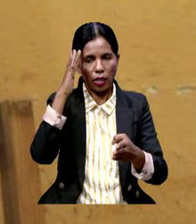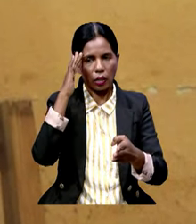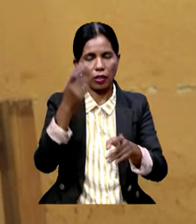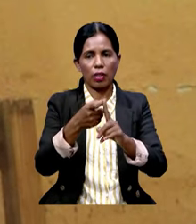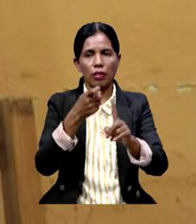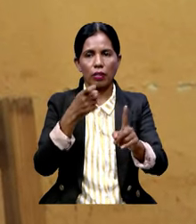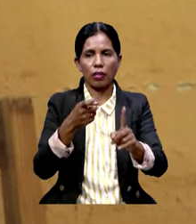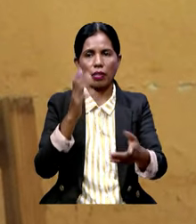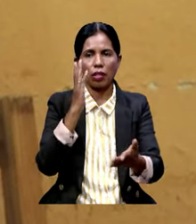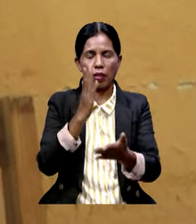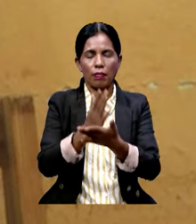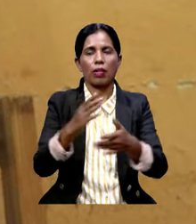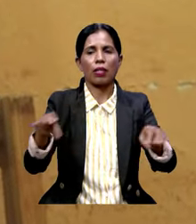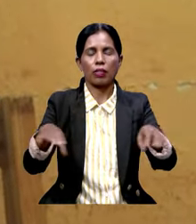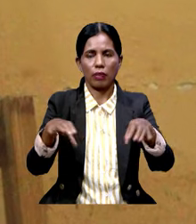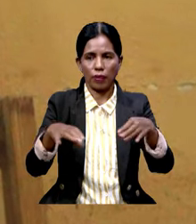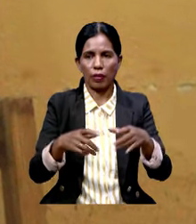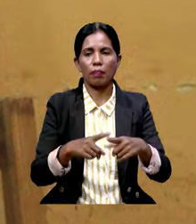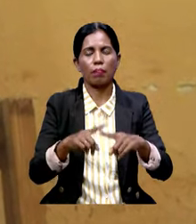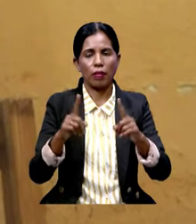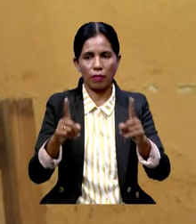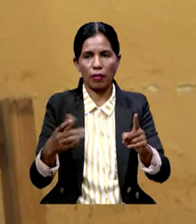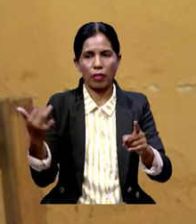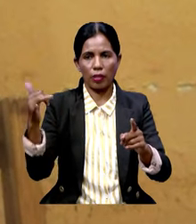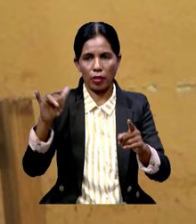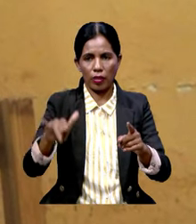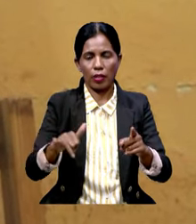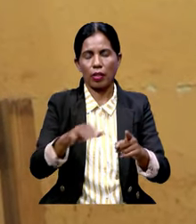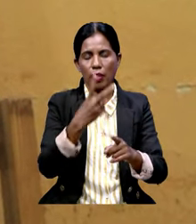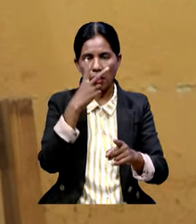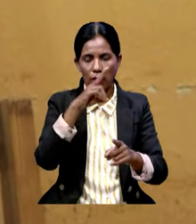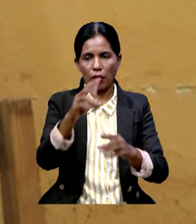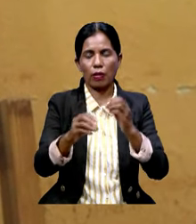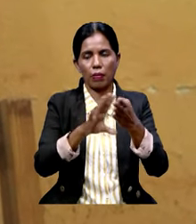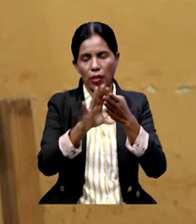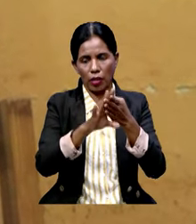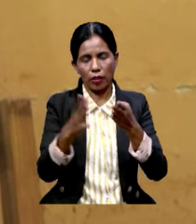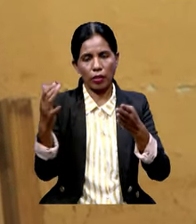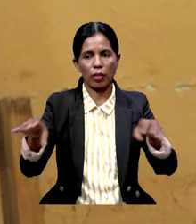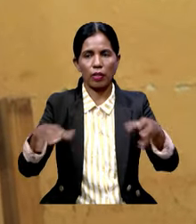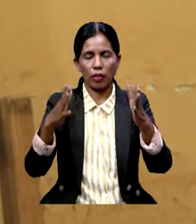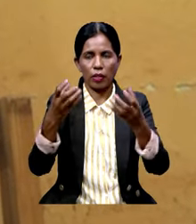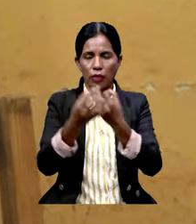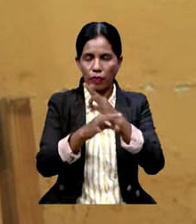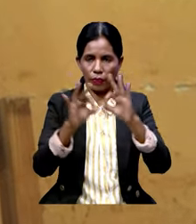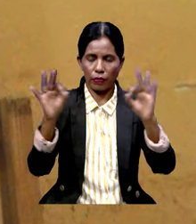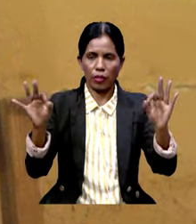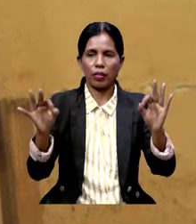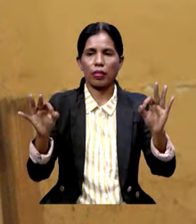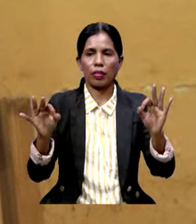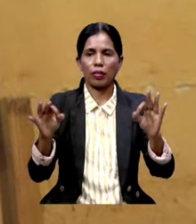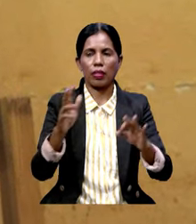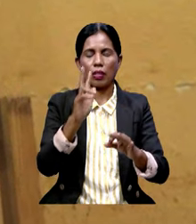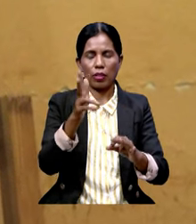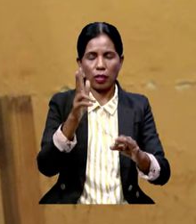cada rapara contrato é bem se ele tem que ler de acordo né cada se o contrato termina na dia 30 de